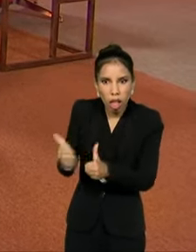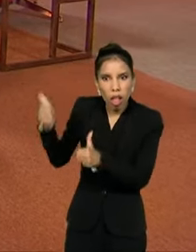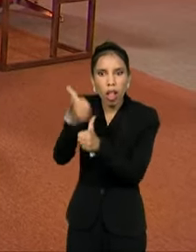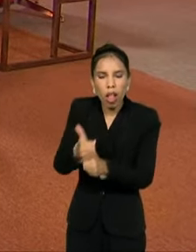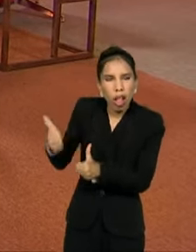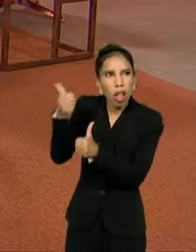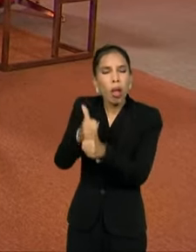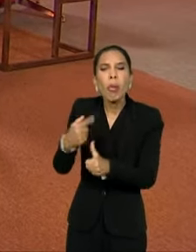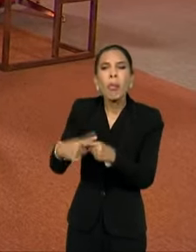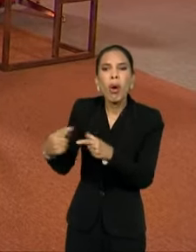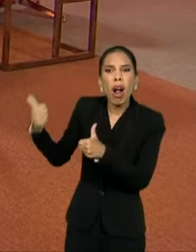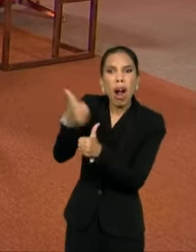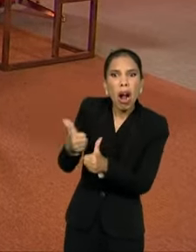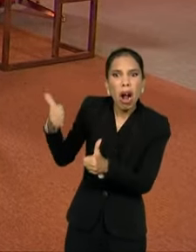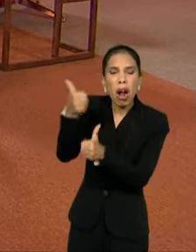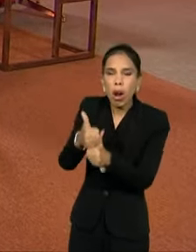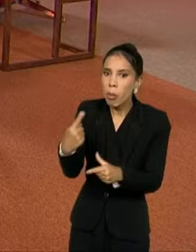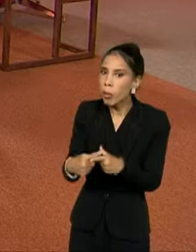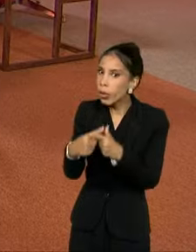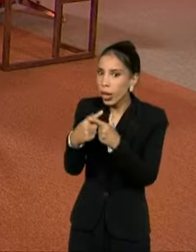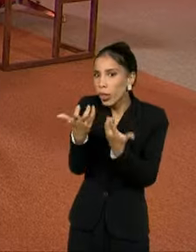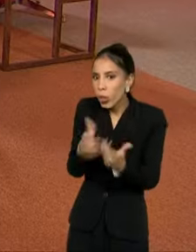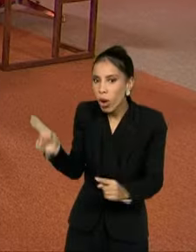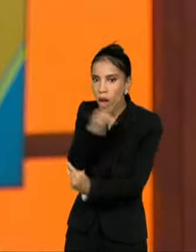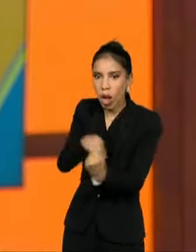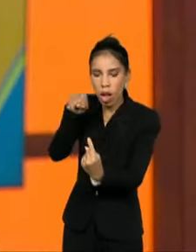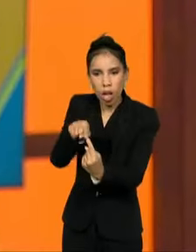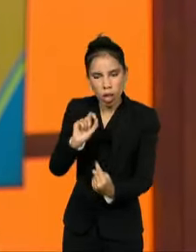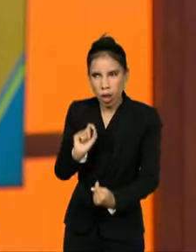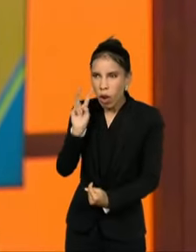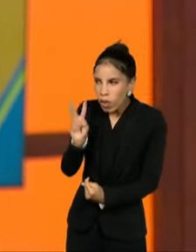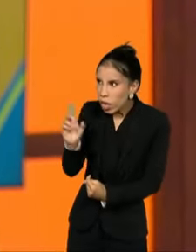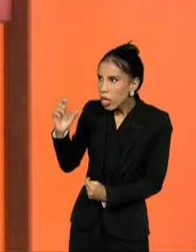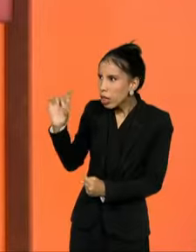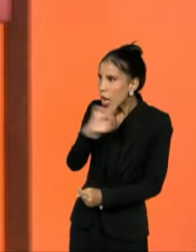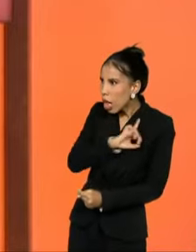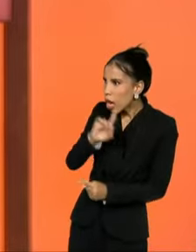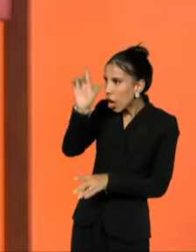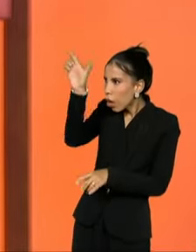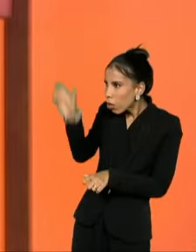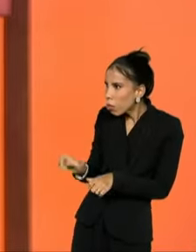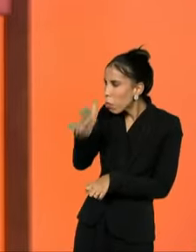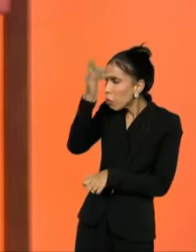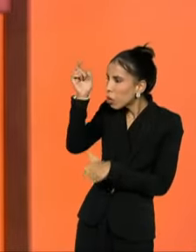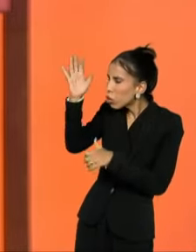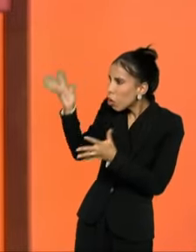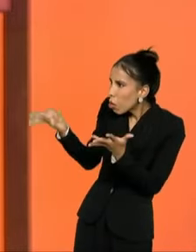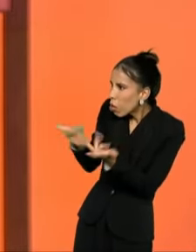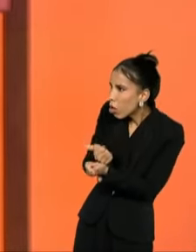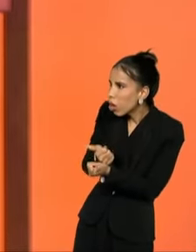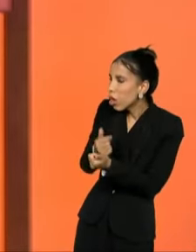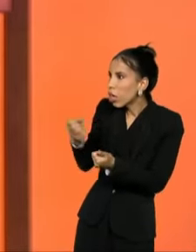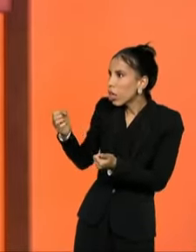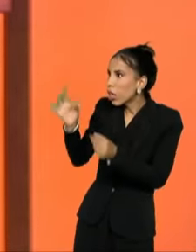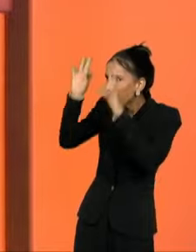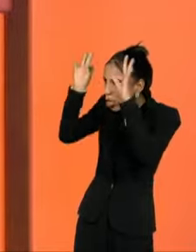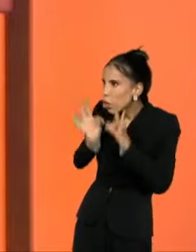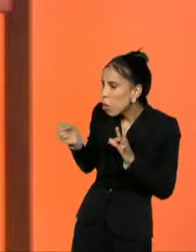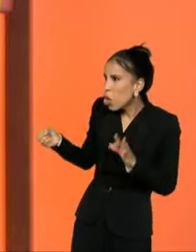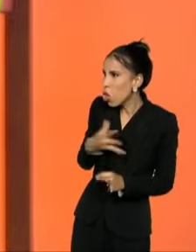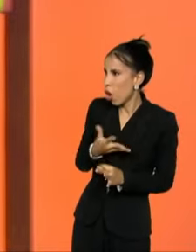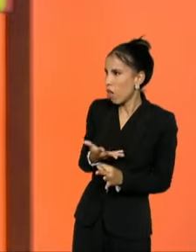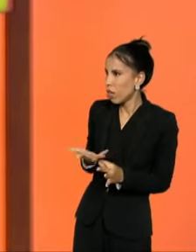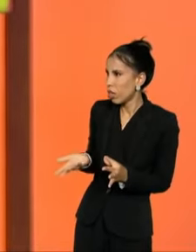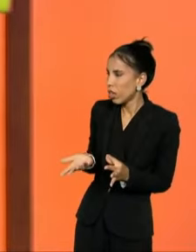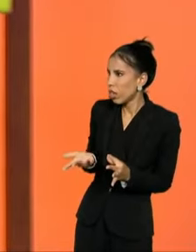ao lugar, né? E os delegados, e eu acompanhei o trabalho dos delegados, eram bons delegados. Aí, testemunha nova, surge uma testemunha, brota